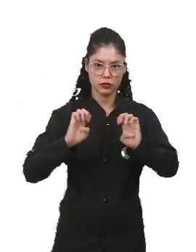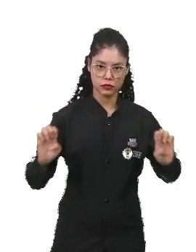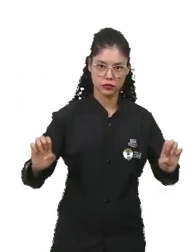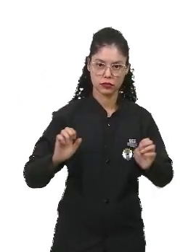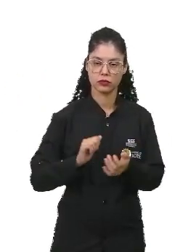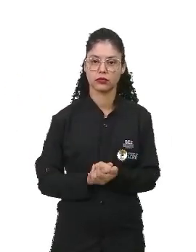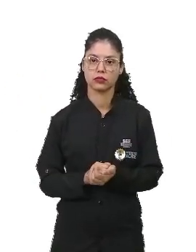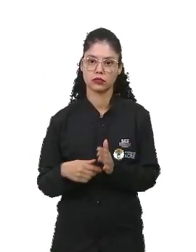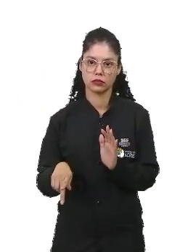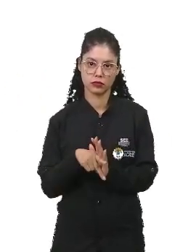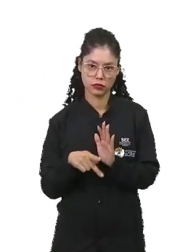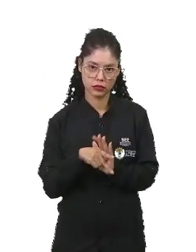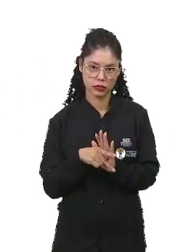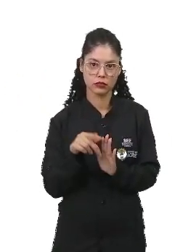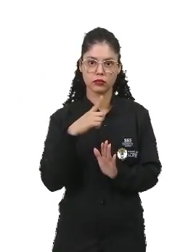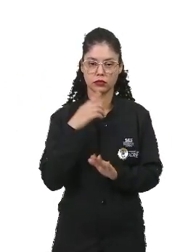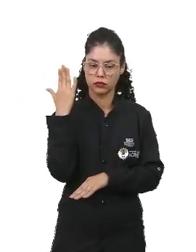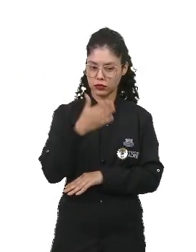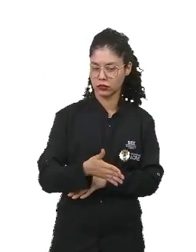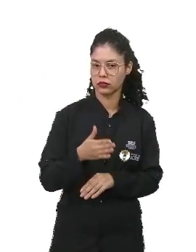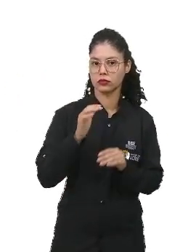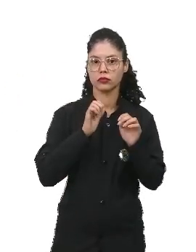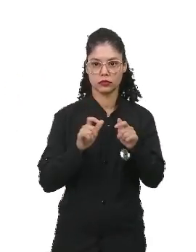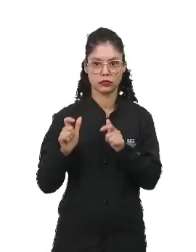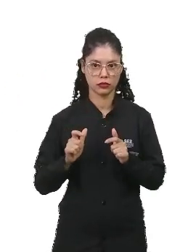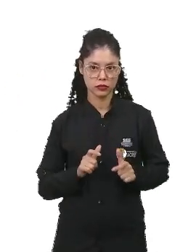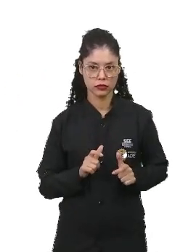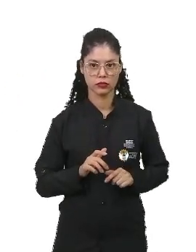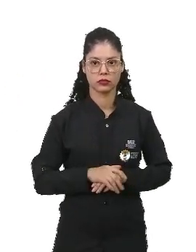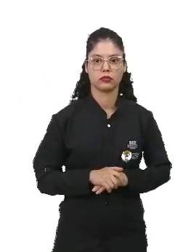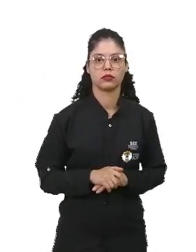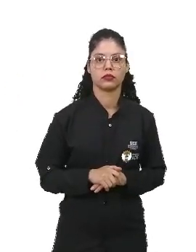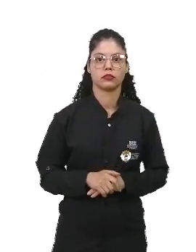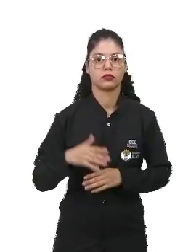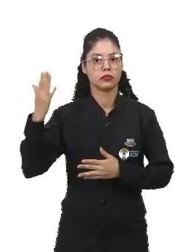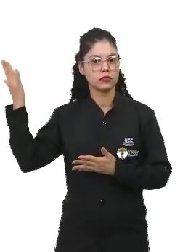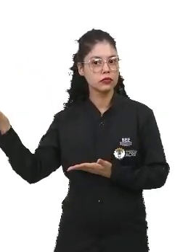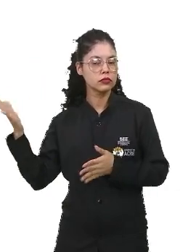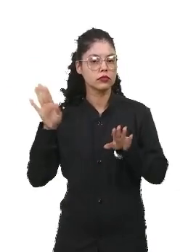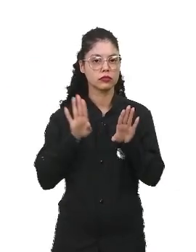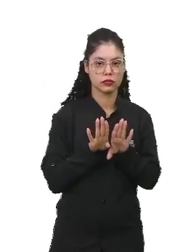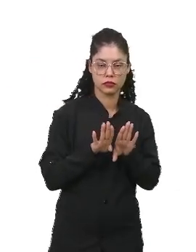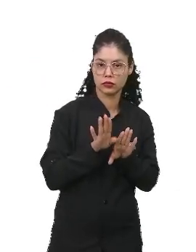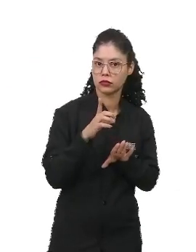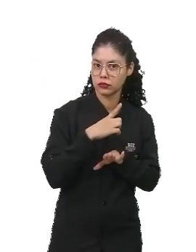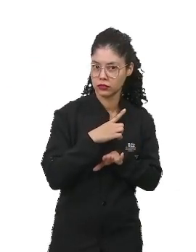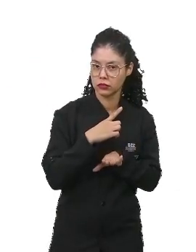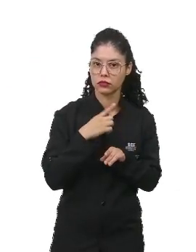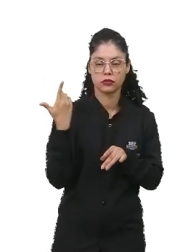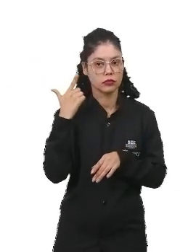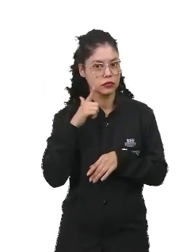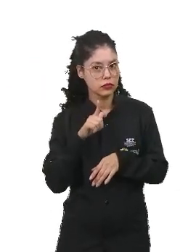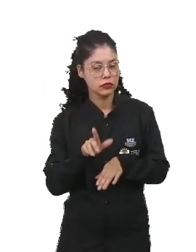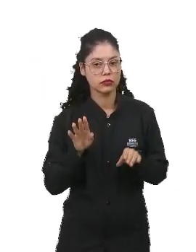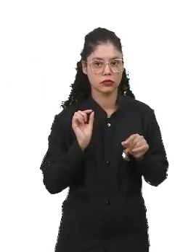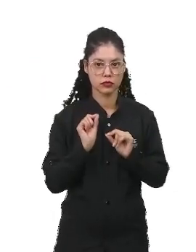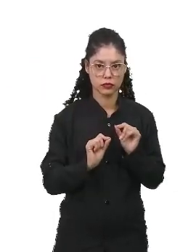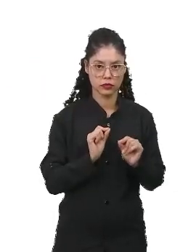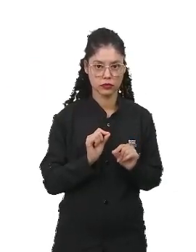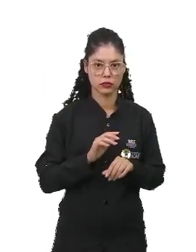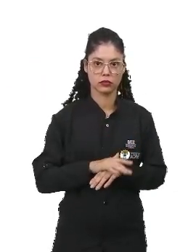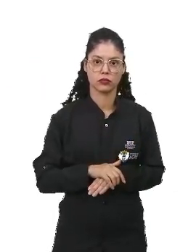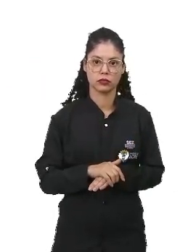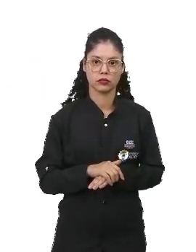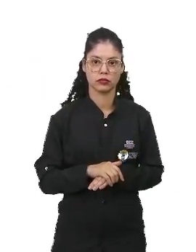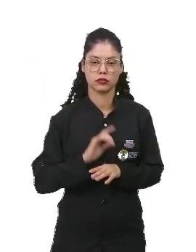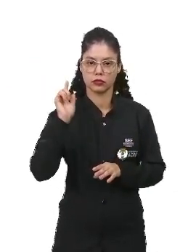simétrica da reta no espaço. Dessa equação também aqui, nós somos capazes de